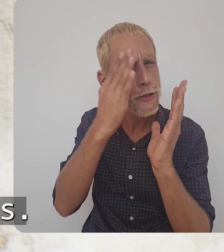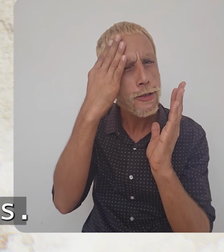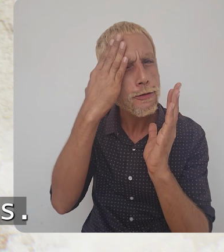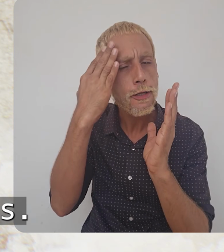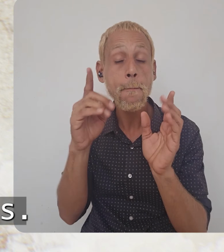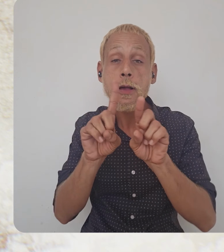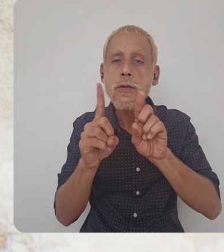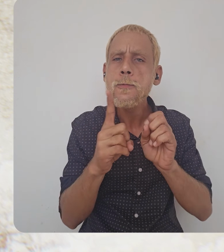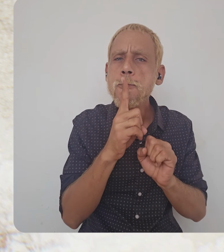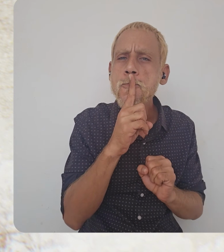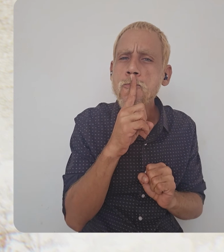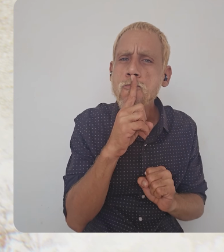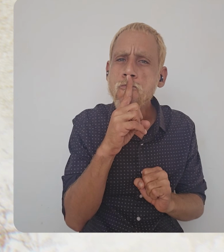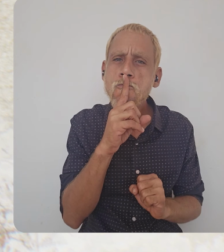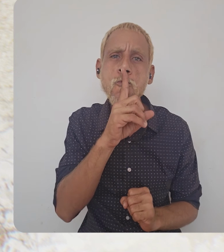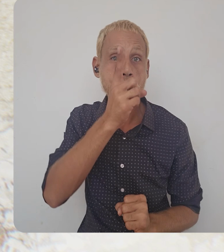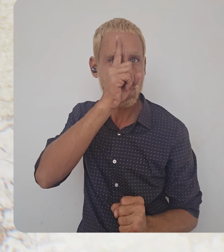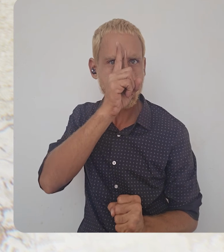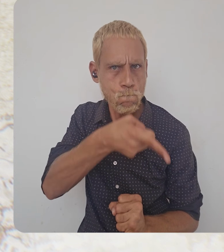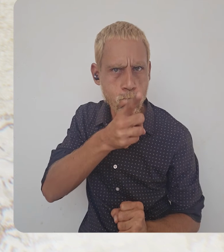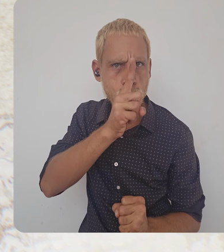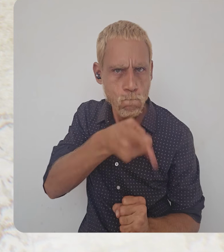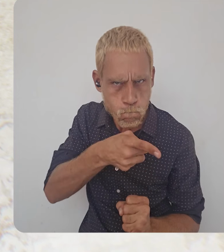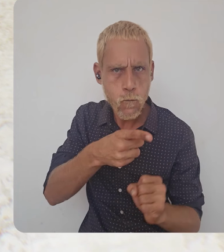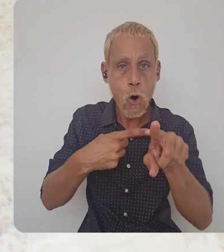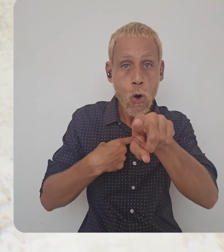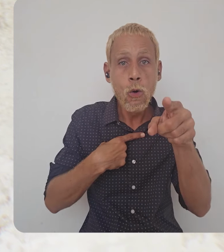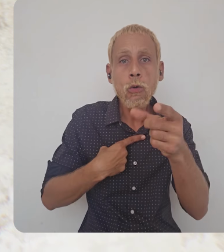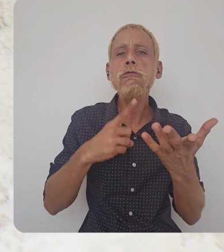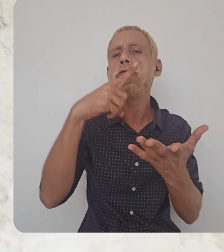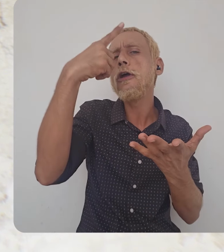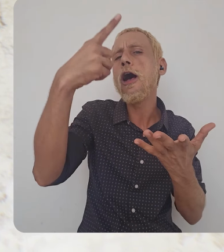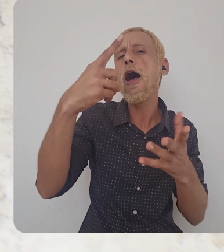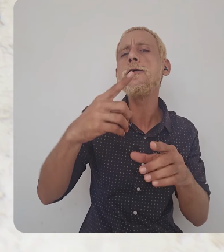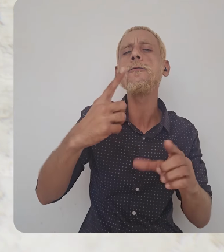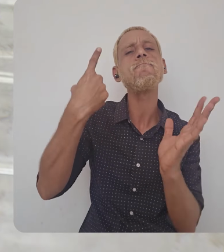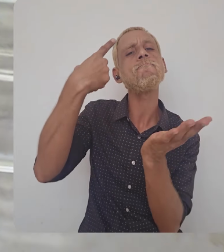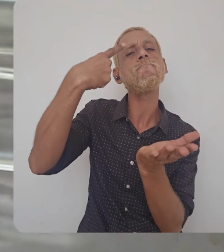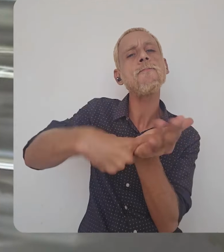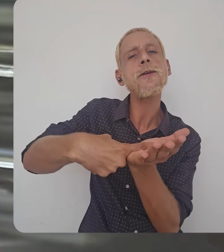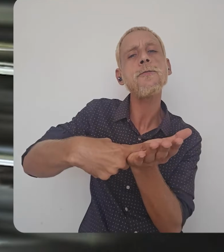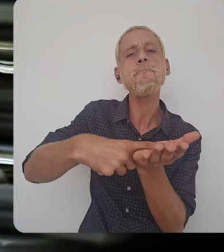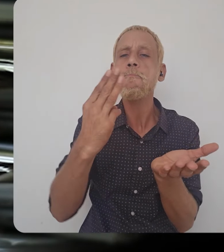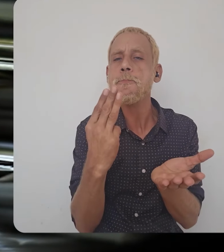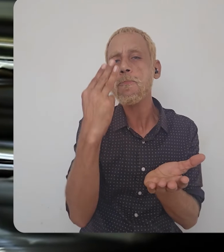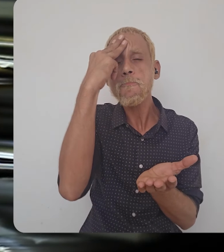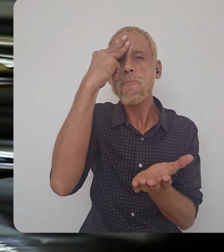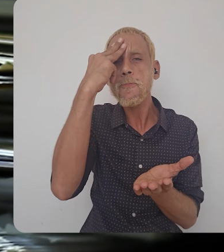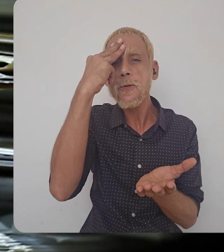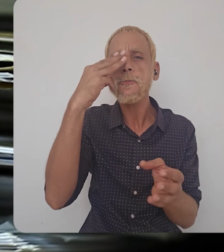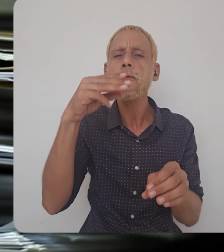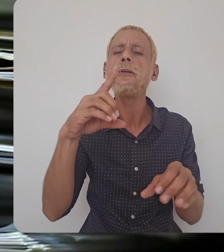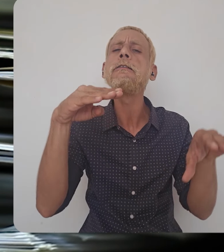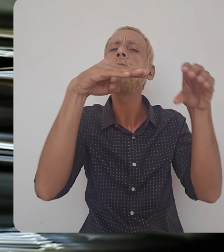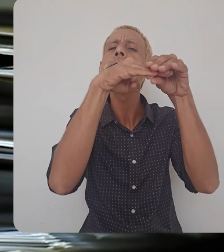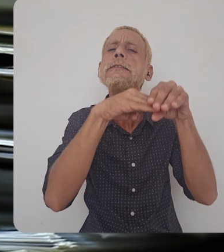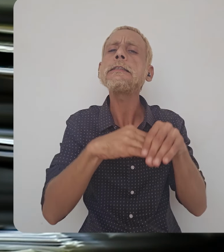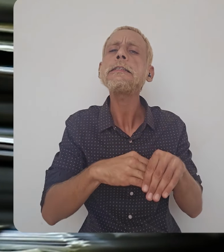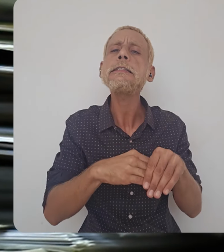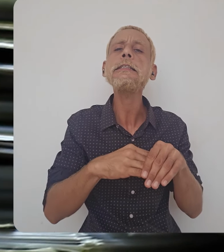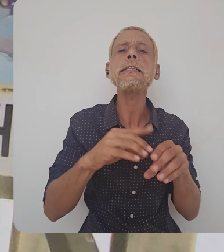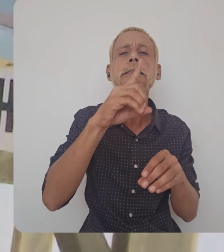nas entrelinhas. Mesmo em silêncio, forçado, o Diário manteve seu compromisso com a memória.